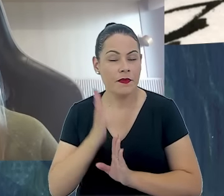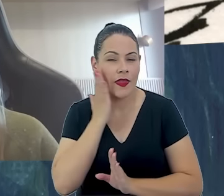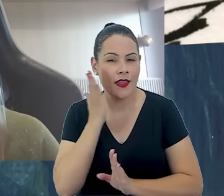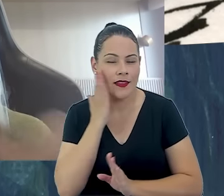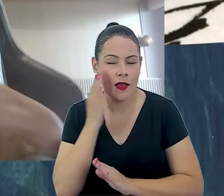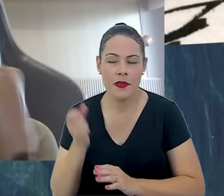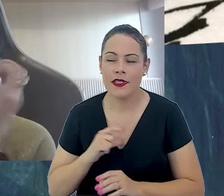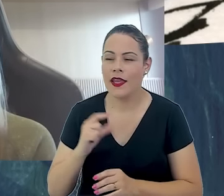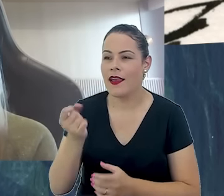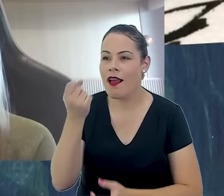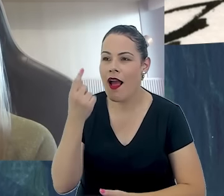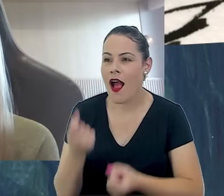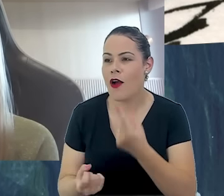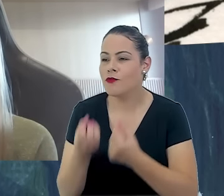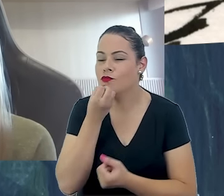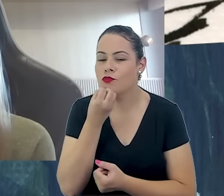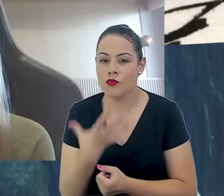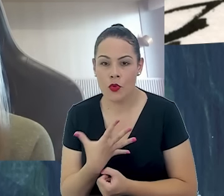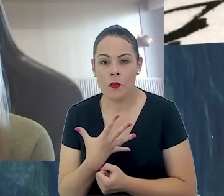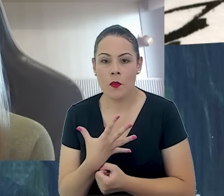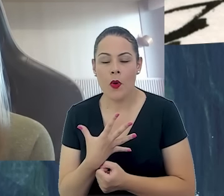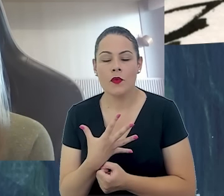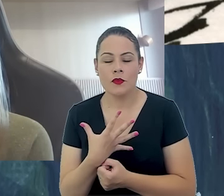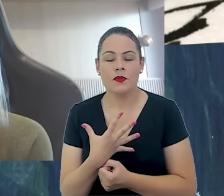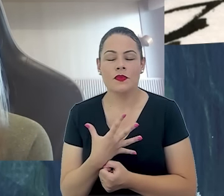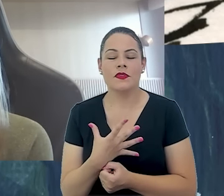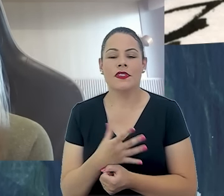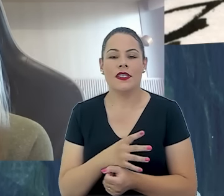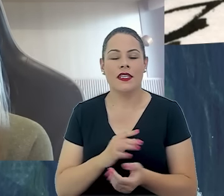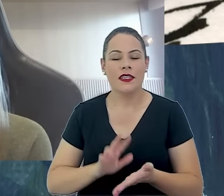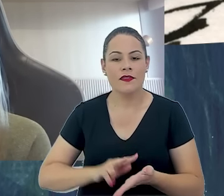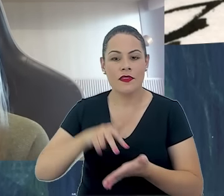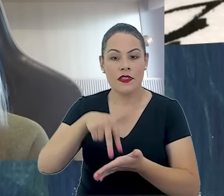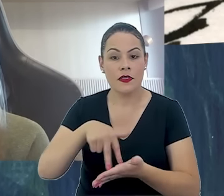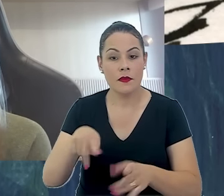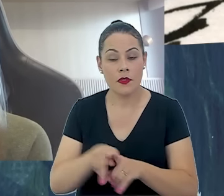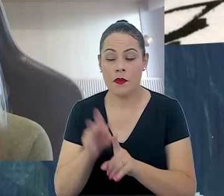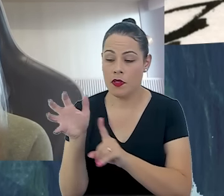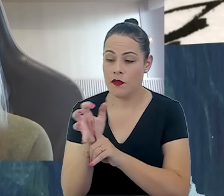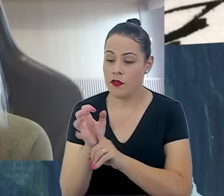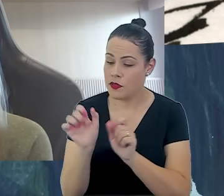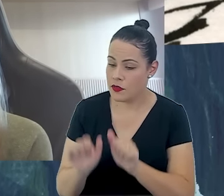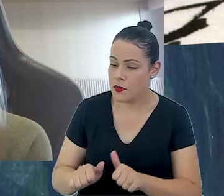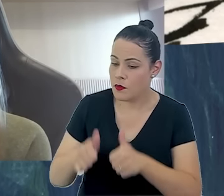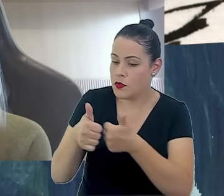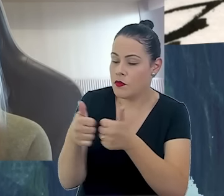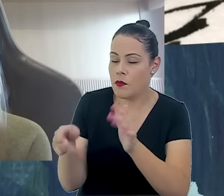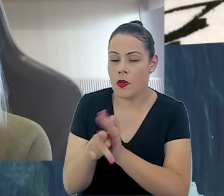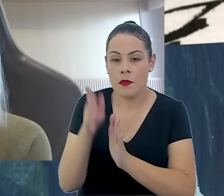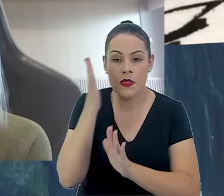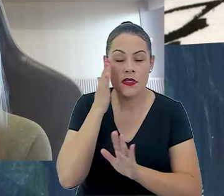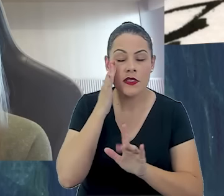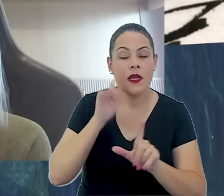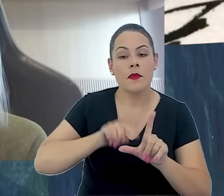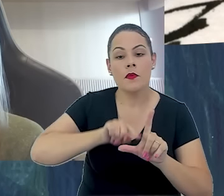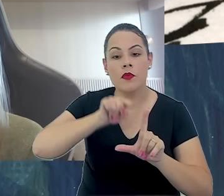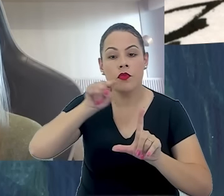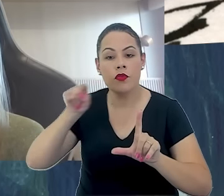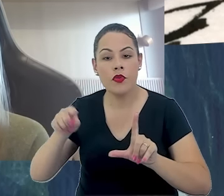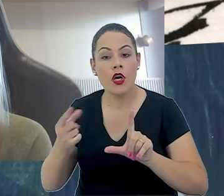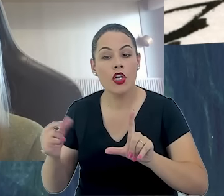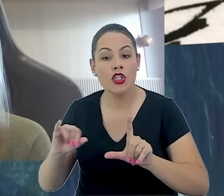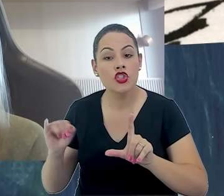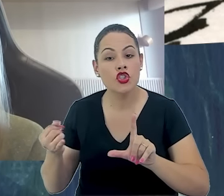você sabe que alguns desses bônus verdes, por exemplo, têm um premium positivo sobre na curva de juros de muitos